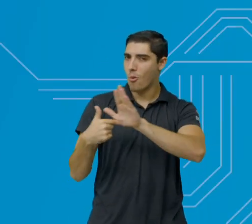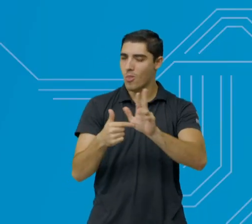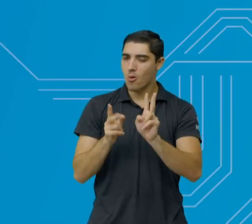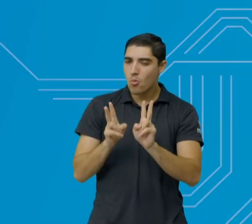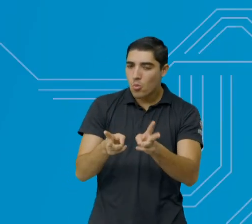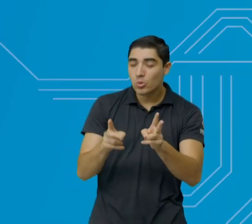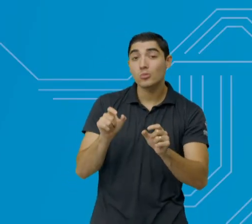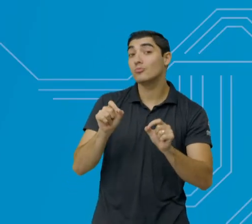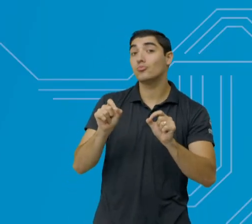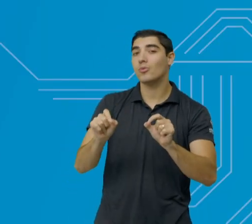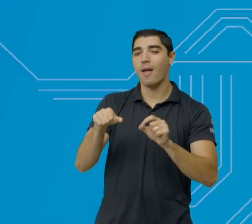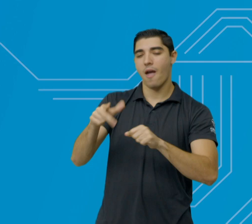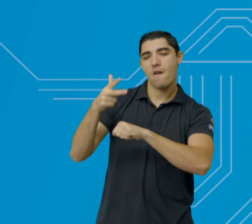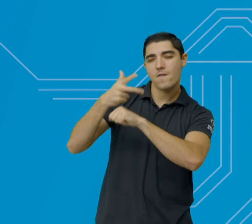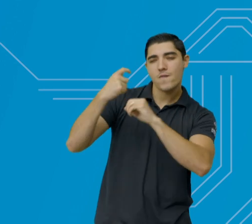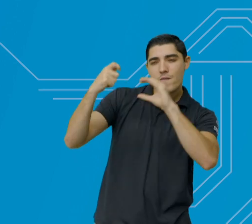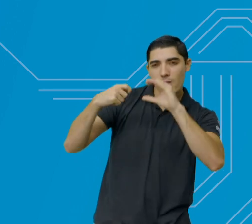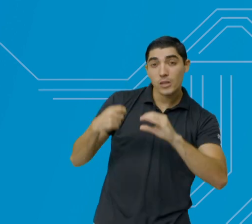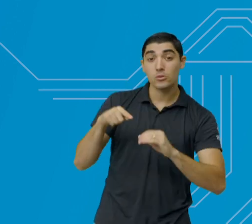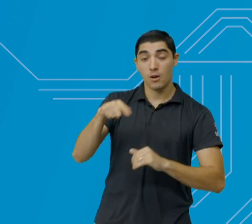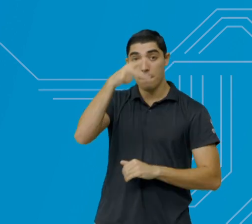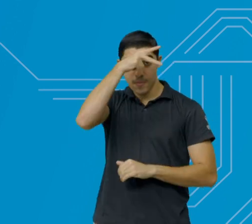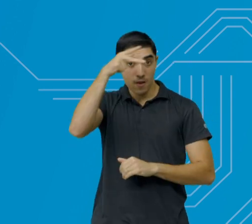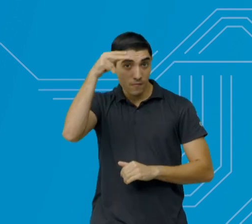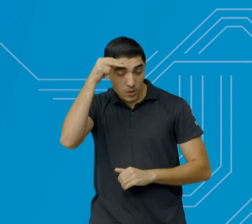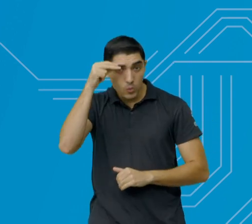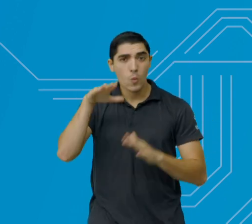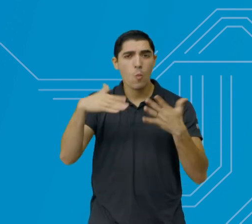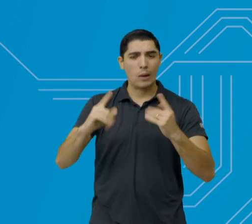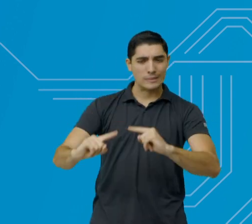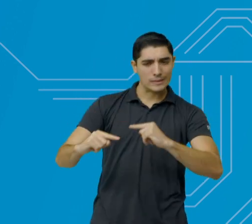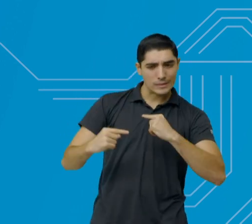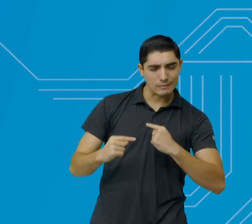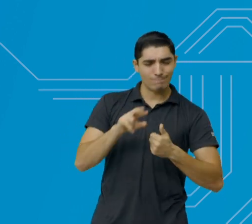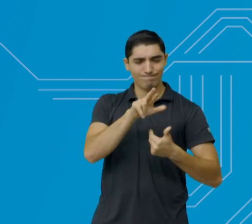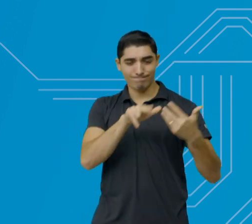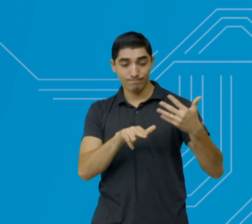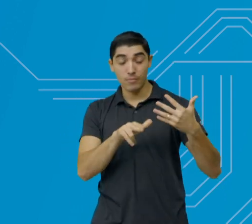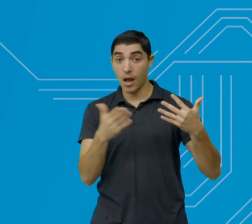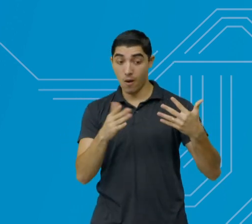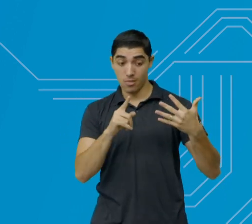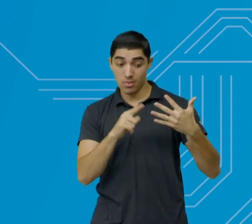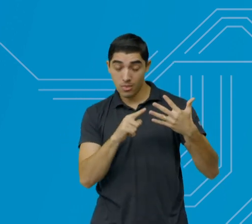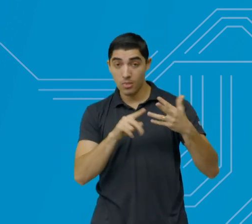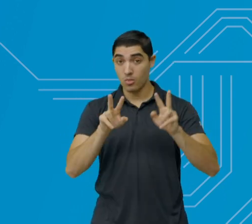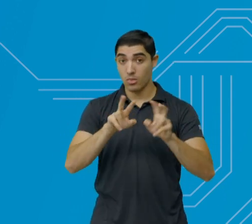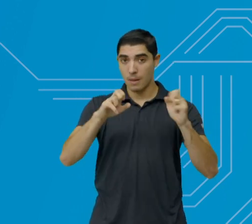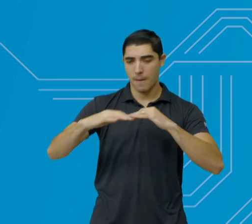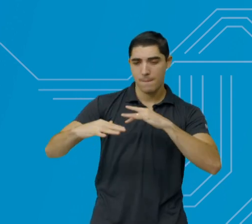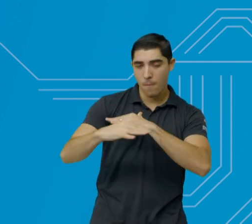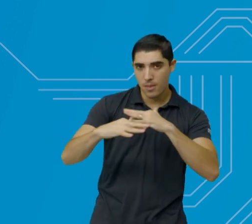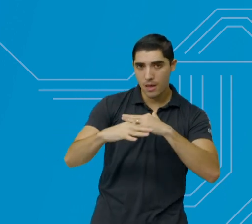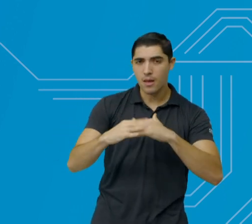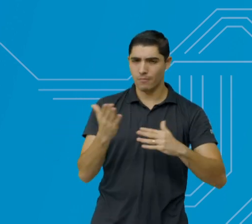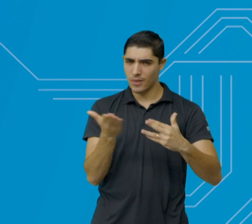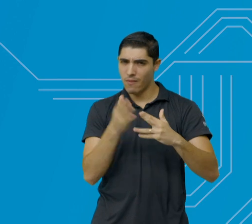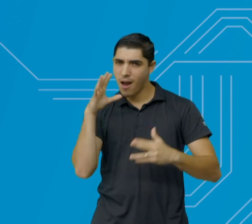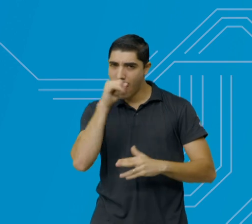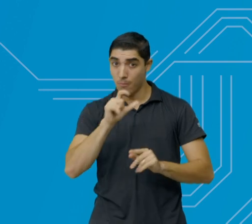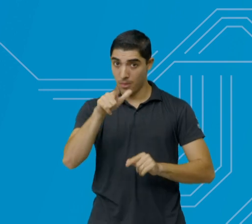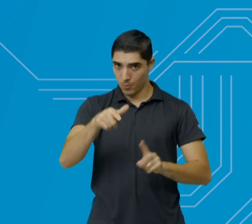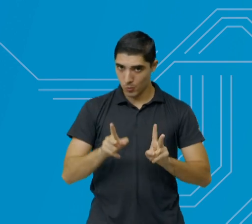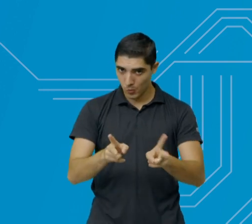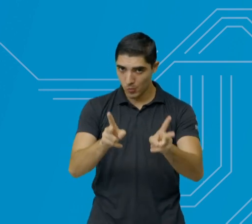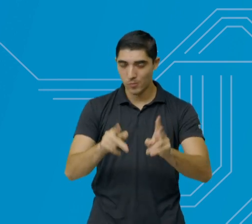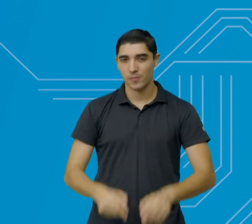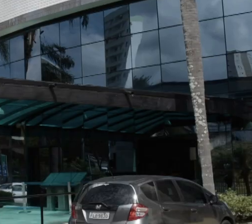na volta vamos continuar exibindo a série de desafios públicos do nosso município. O tema é mobilidade urbana. A pausa é rápida,